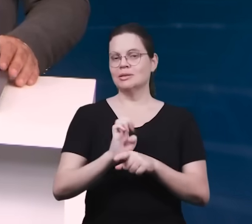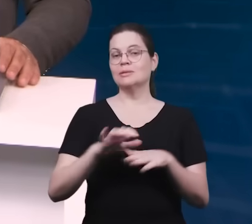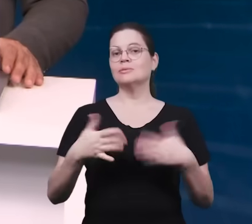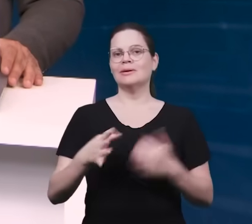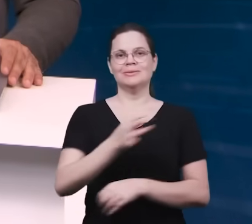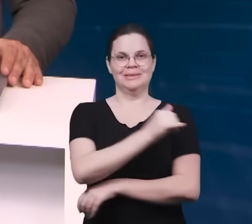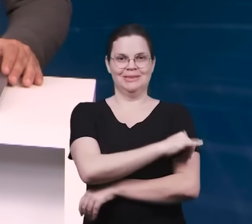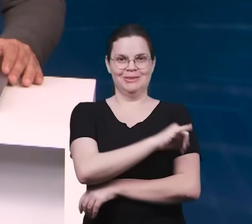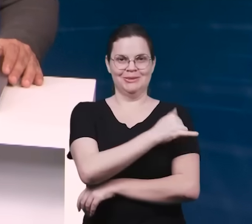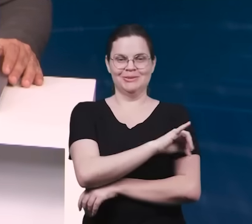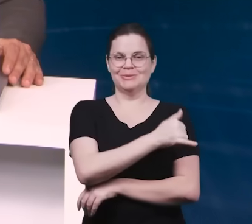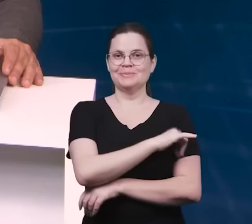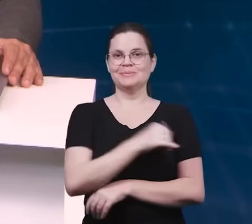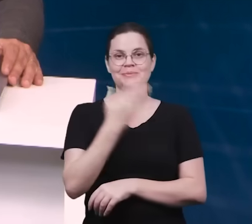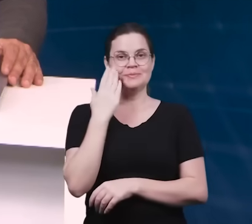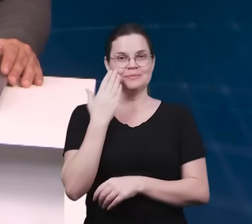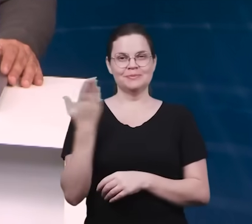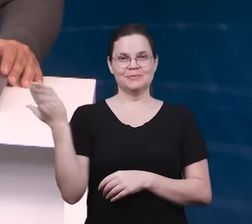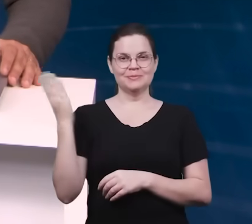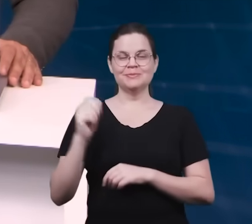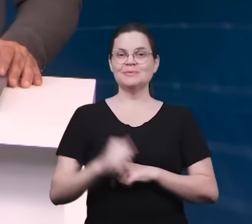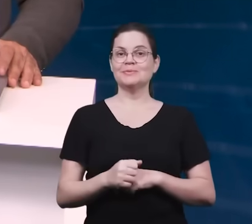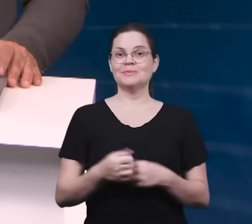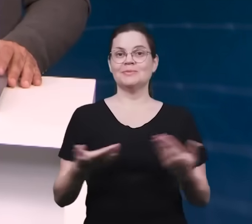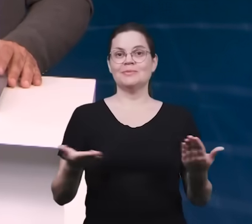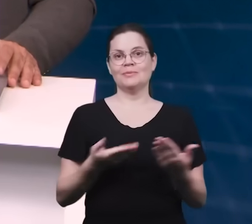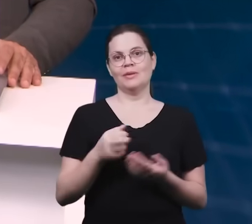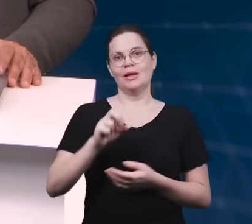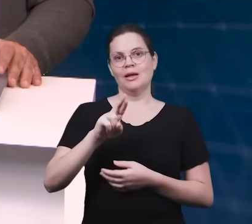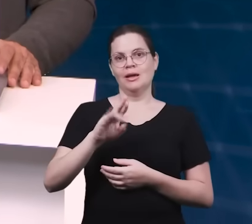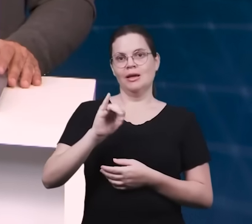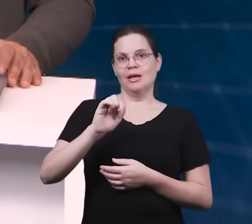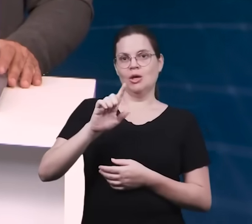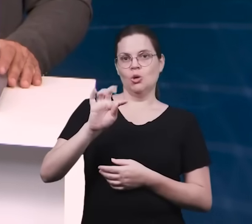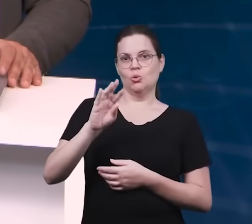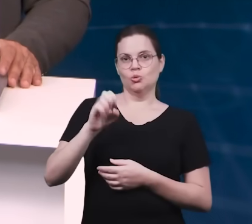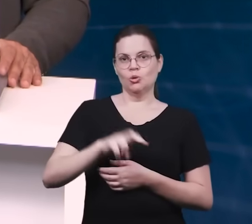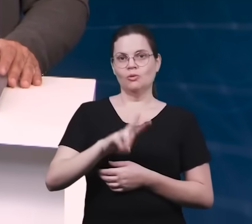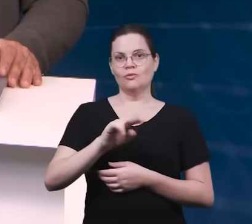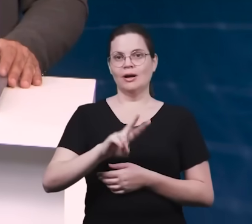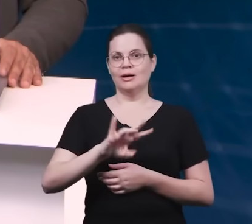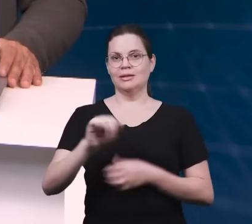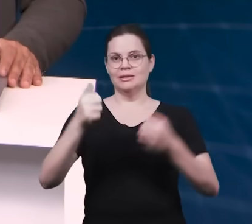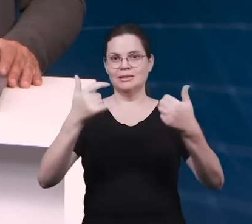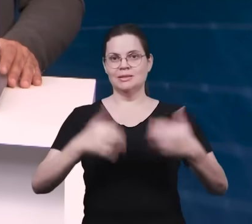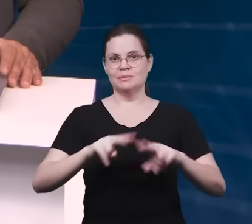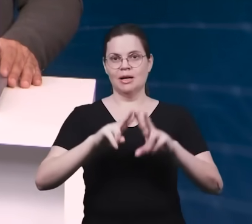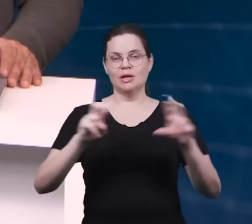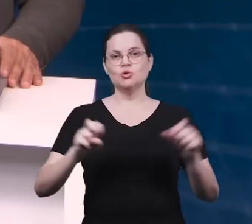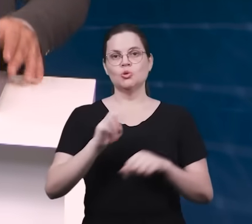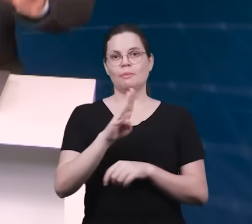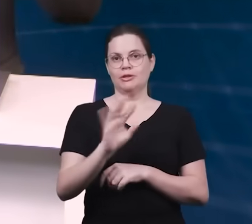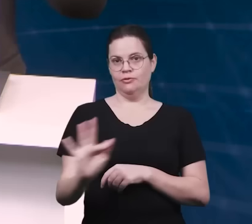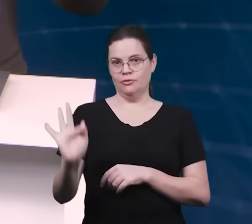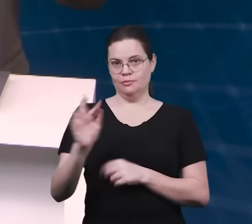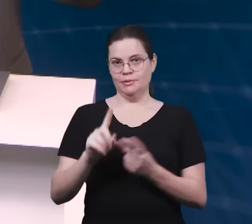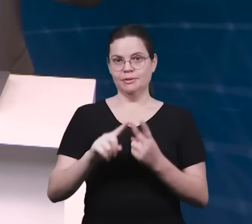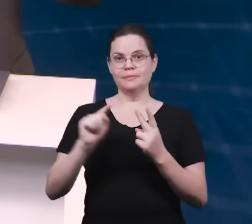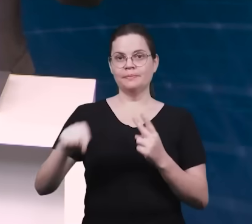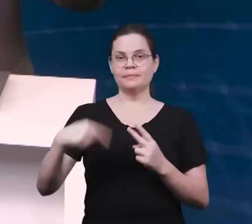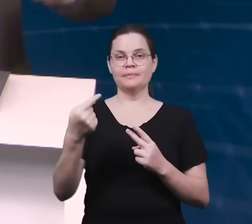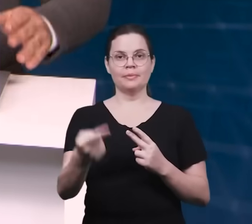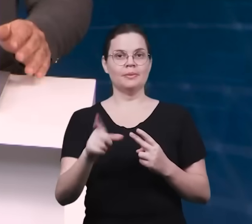Janeiro. Começaremos ali com o nosso irmão, correspondente Hilton Medeiros, falando sobre a região aí da Baixada Fluminense. E